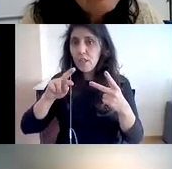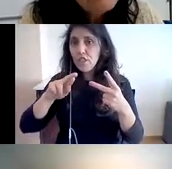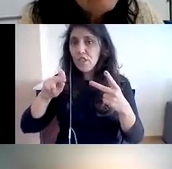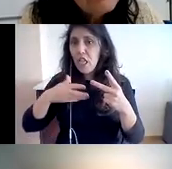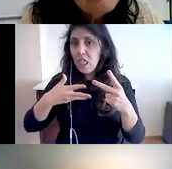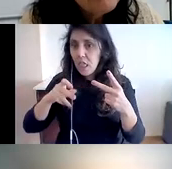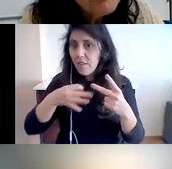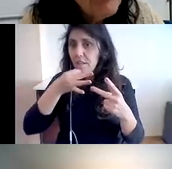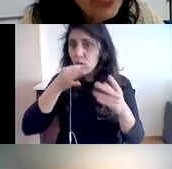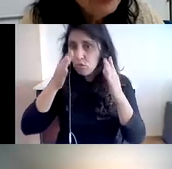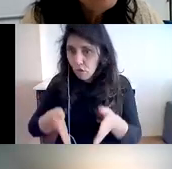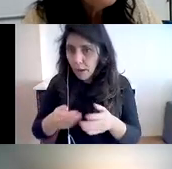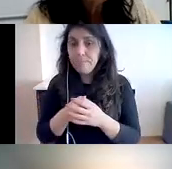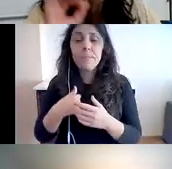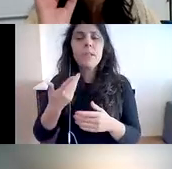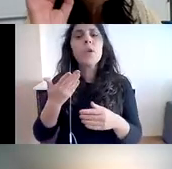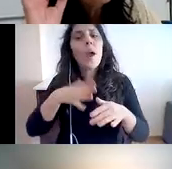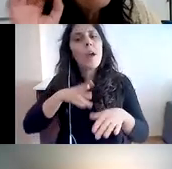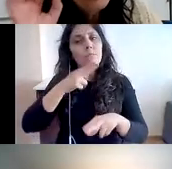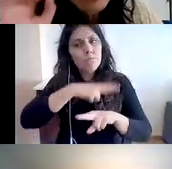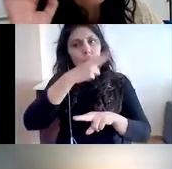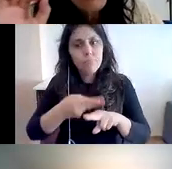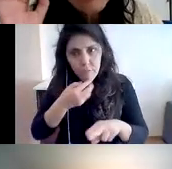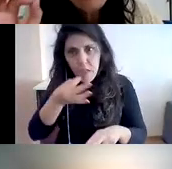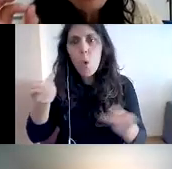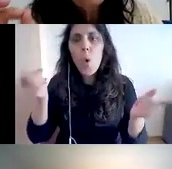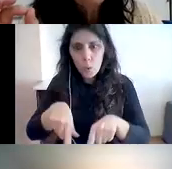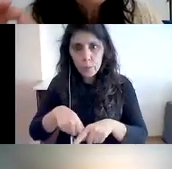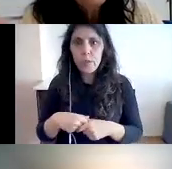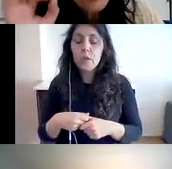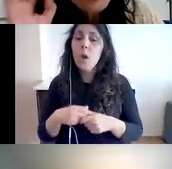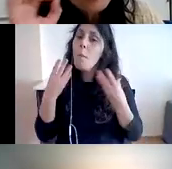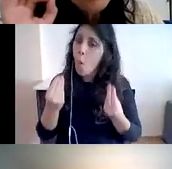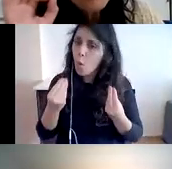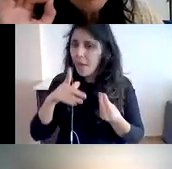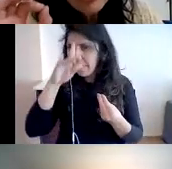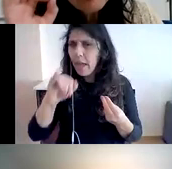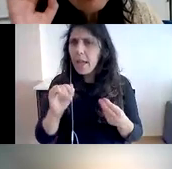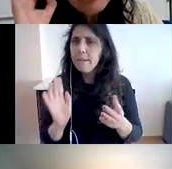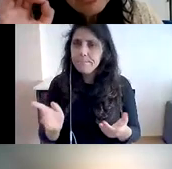reforçar muito esta ideia de que, nos seus próprios termos, o